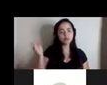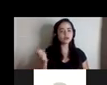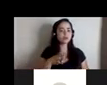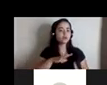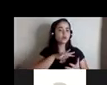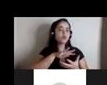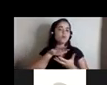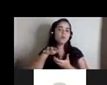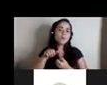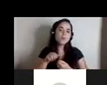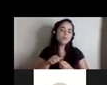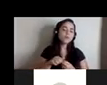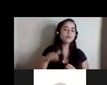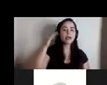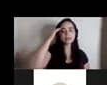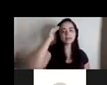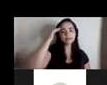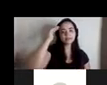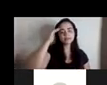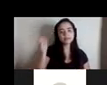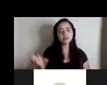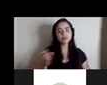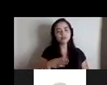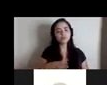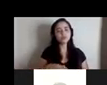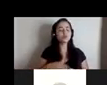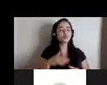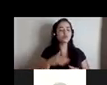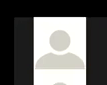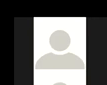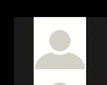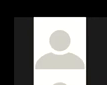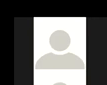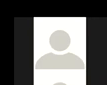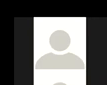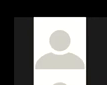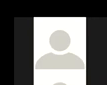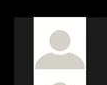mundo, compreender essas novas rotinas, compreender